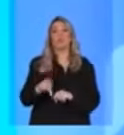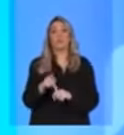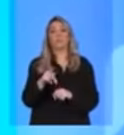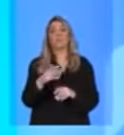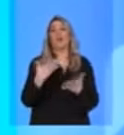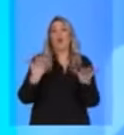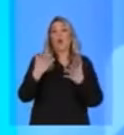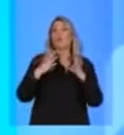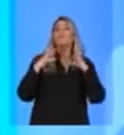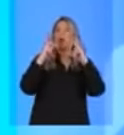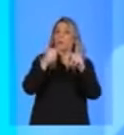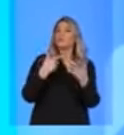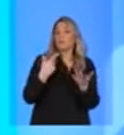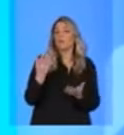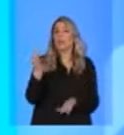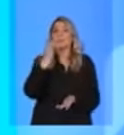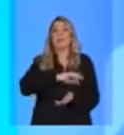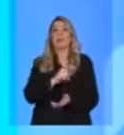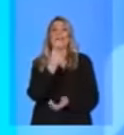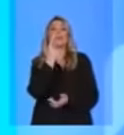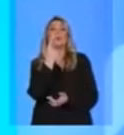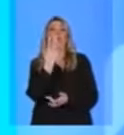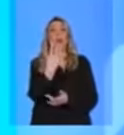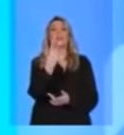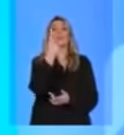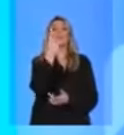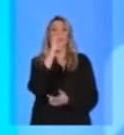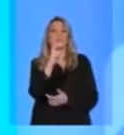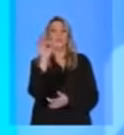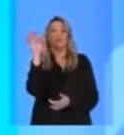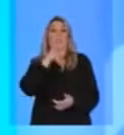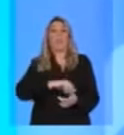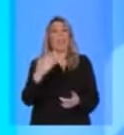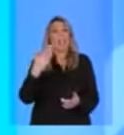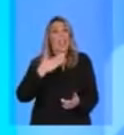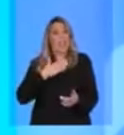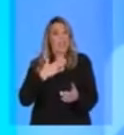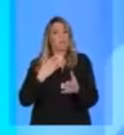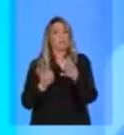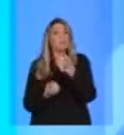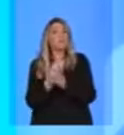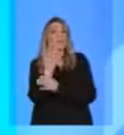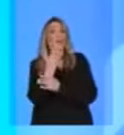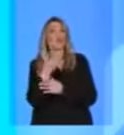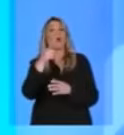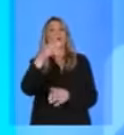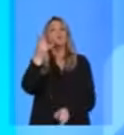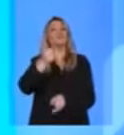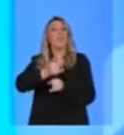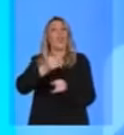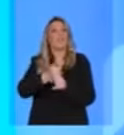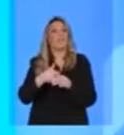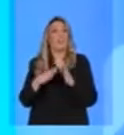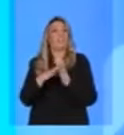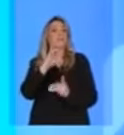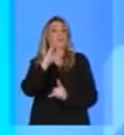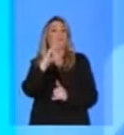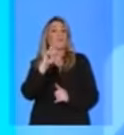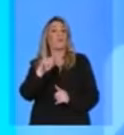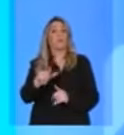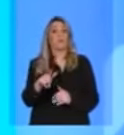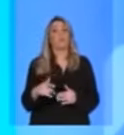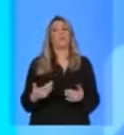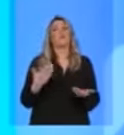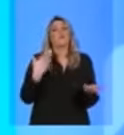da rede agora vai receber 14º e 15º salário que eu criei como chefe da casa civil A meritocracia